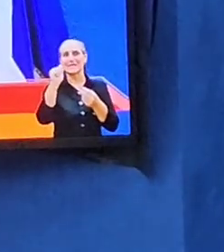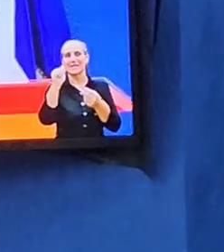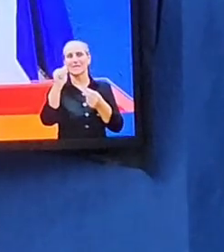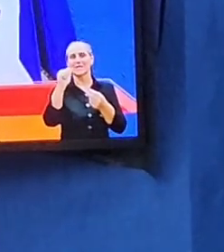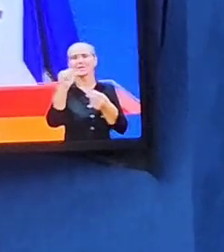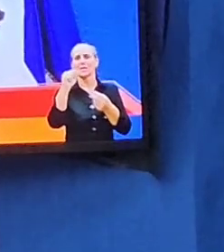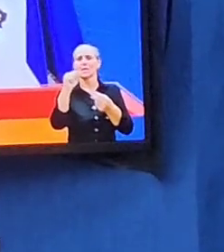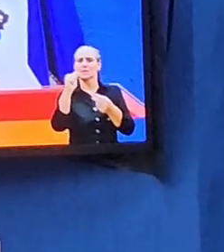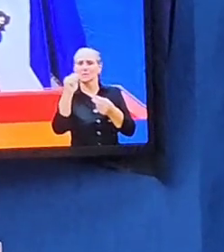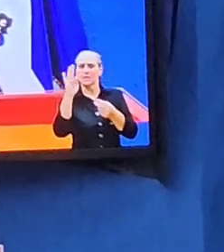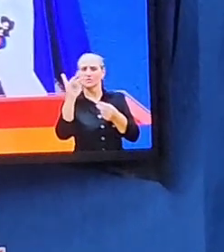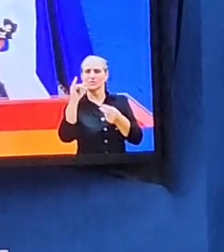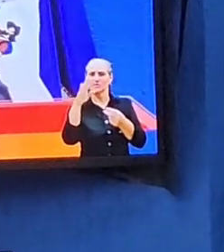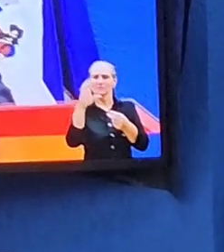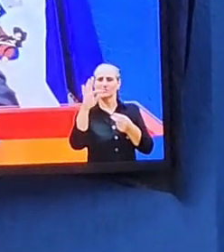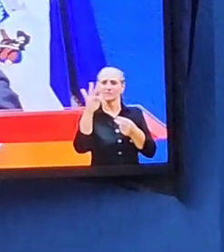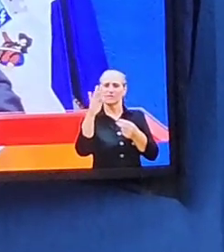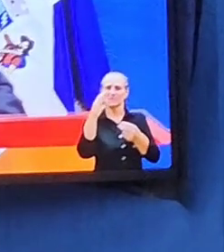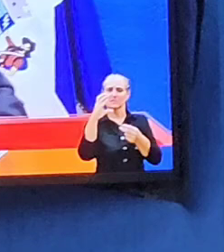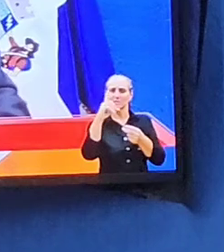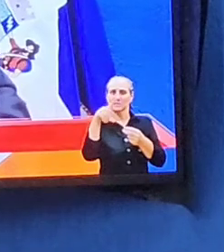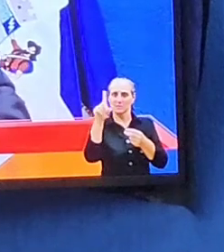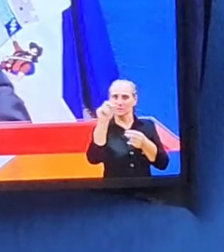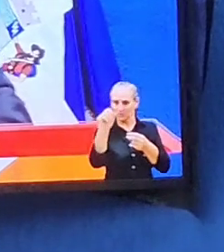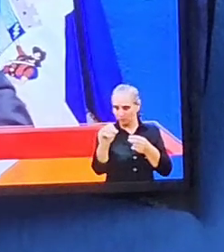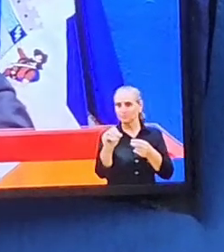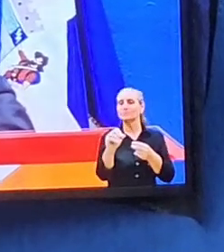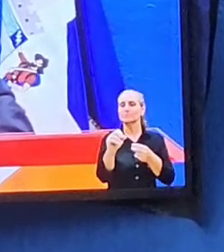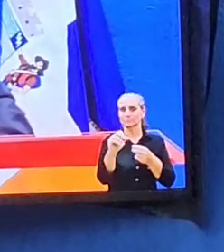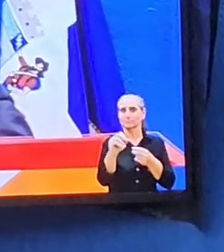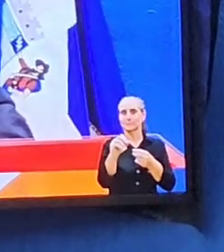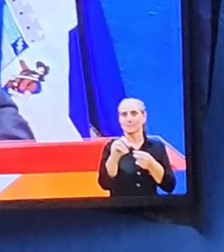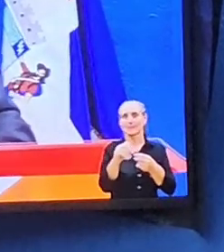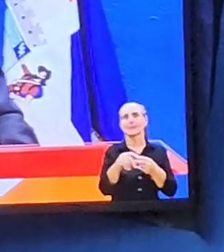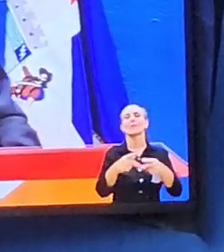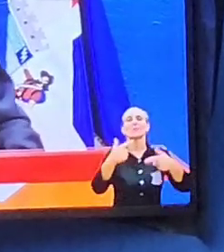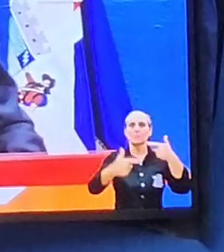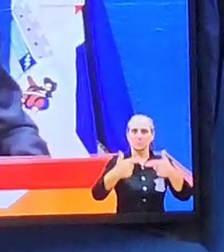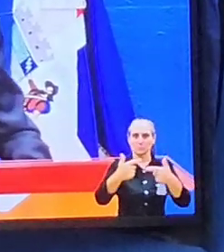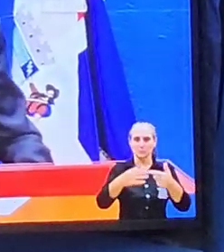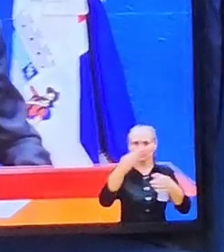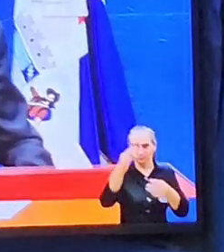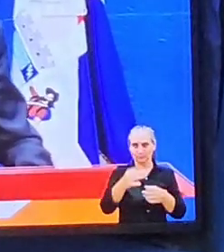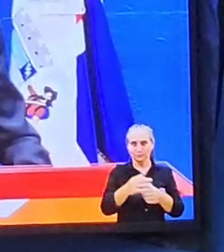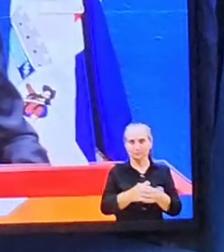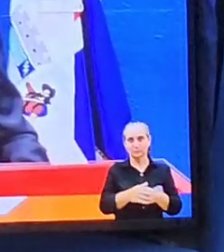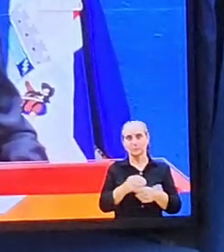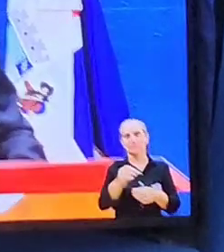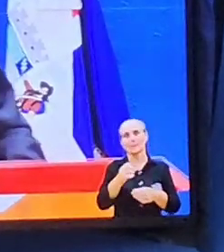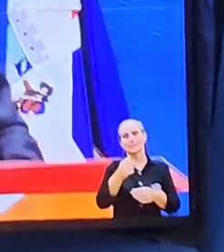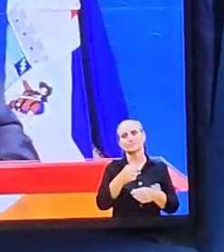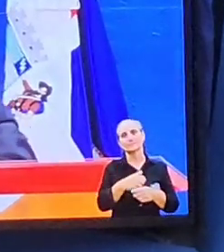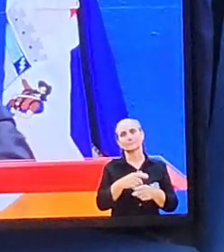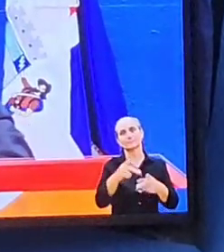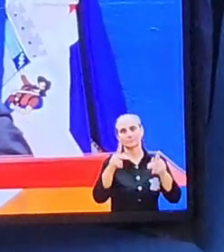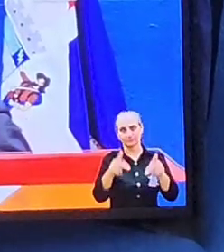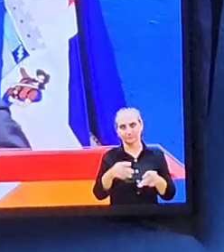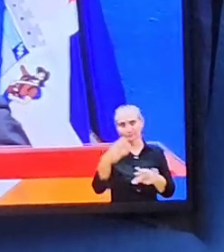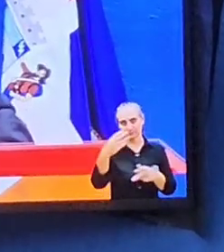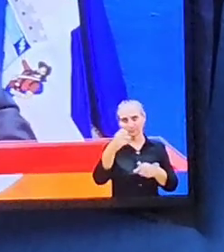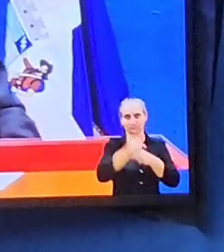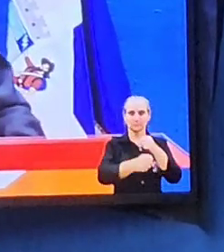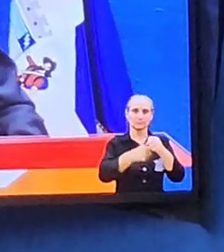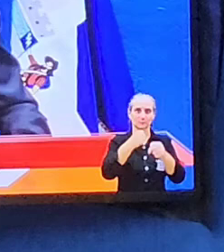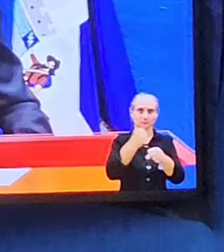políticos corretos, políticos honestos, políticos que se dedicaram a uma causa pública nos 4 anos.